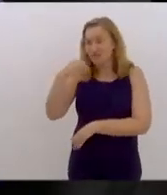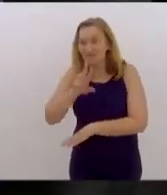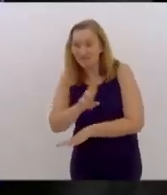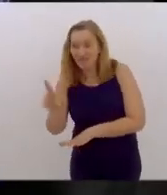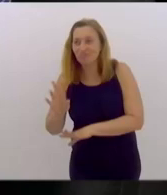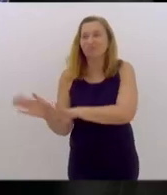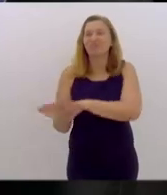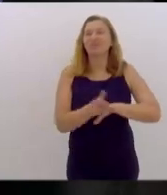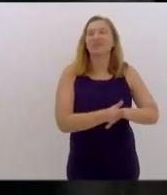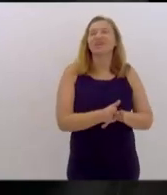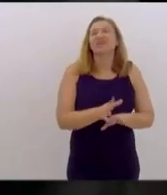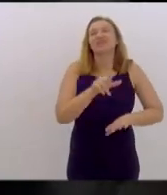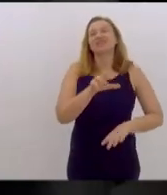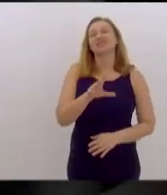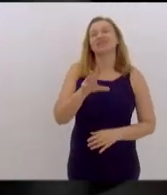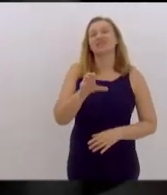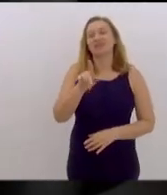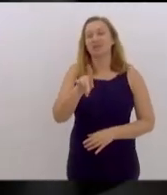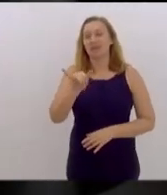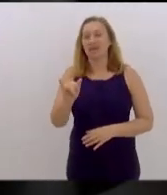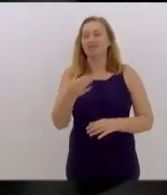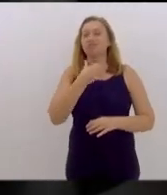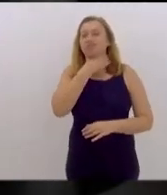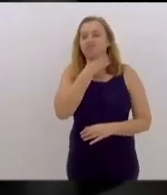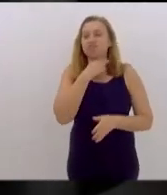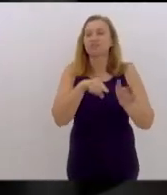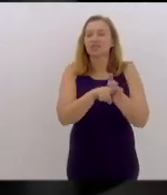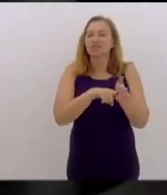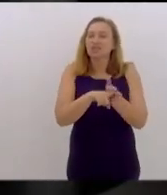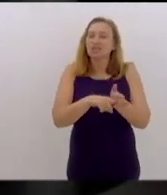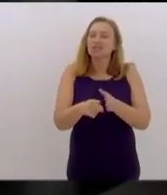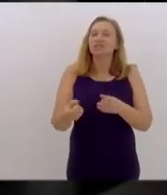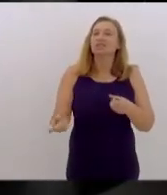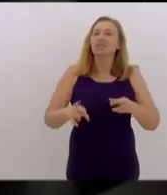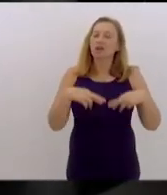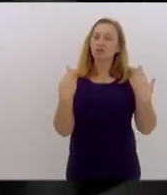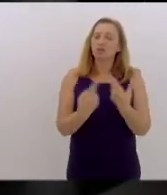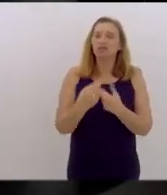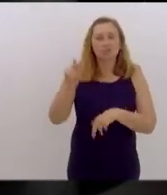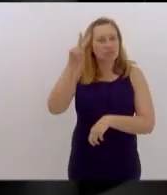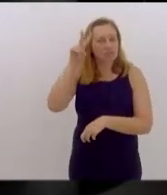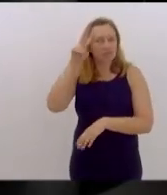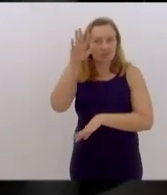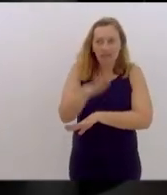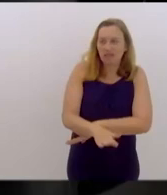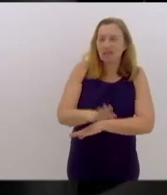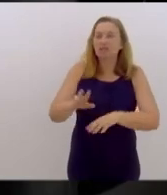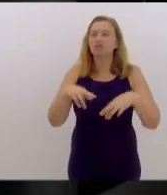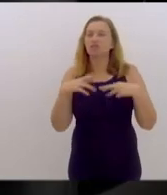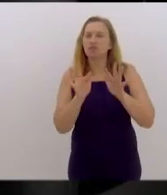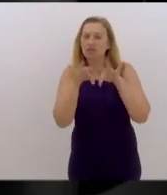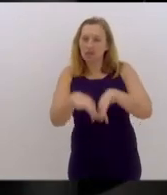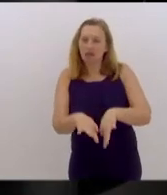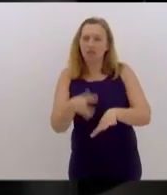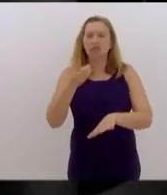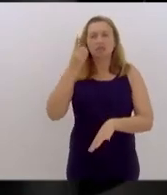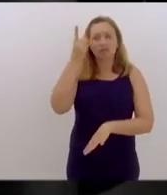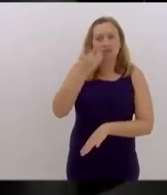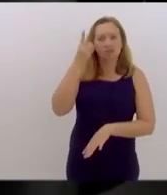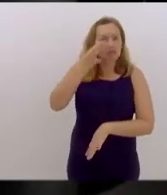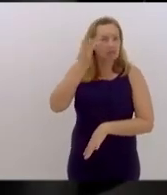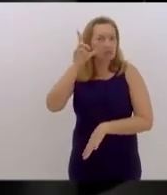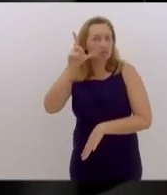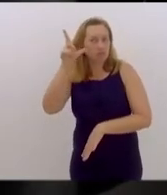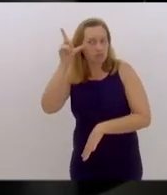da CPI da crise fiscal que a gente se reunia toda segunda-feira à tarde no final eu quero te dizer deputada Lucinha